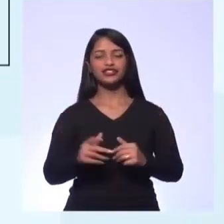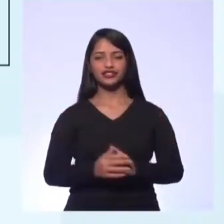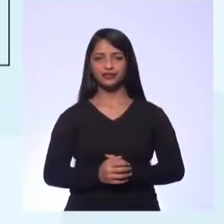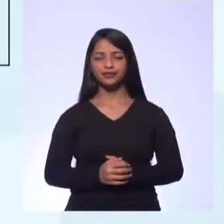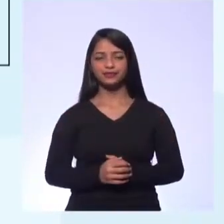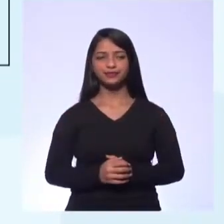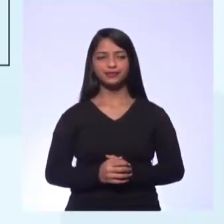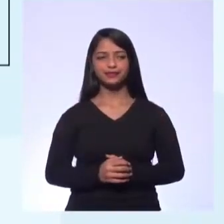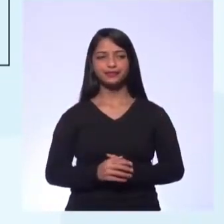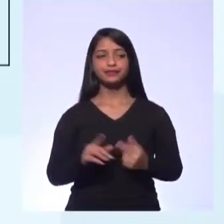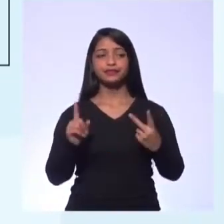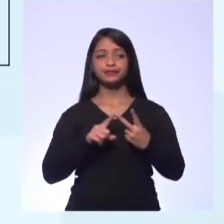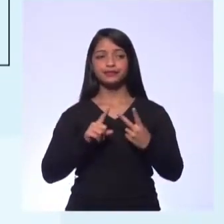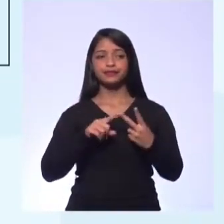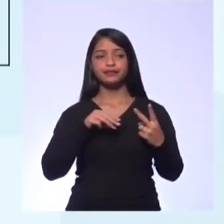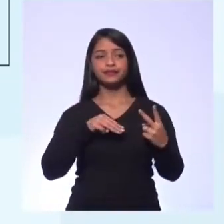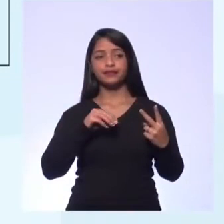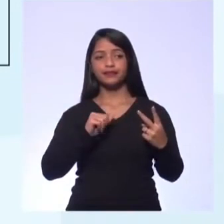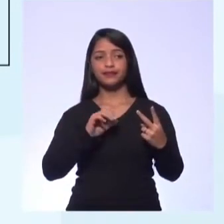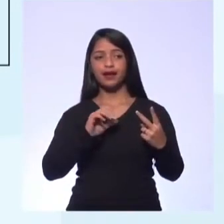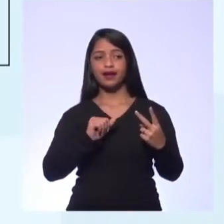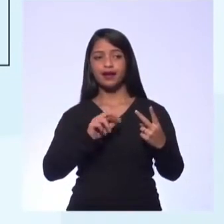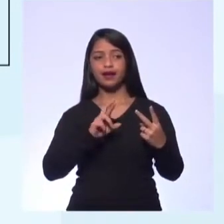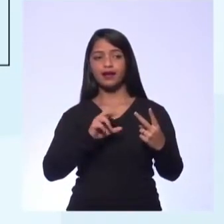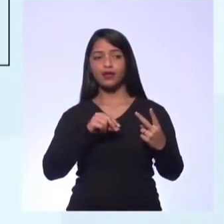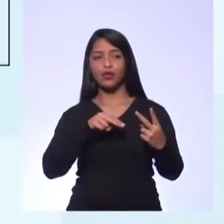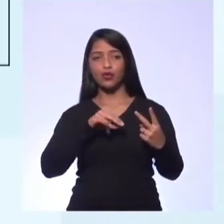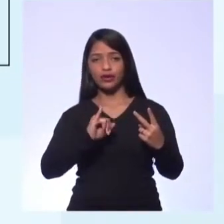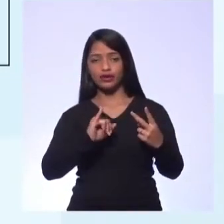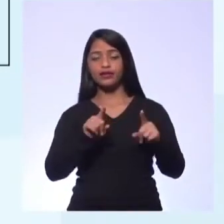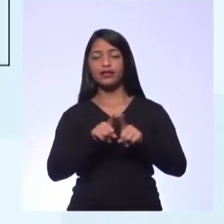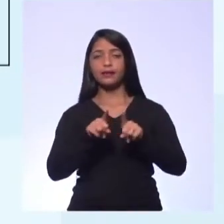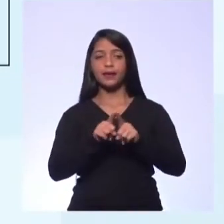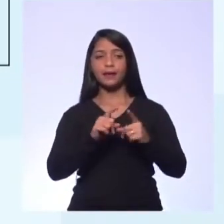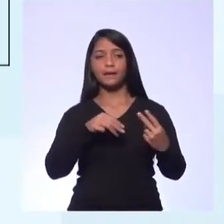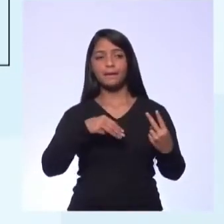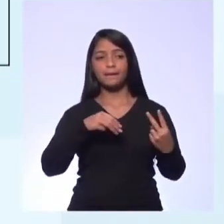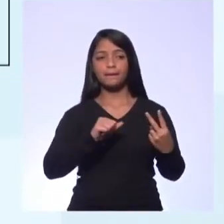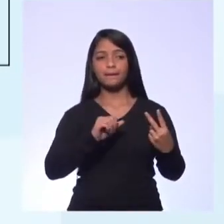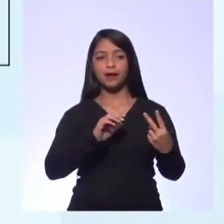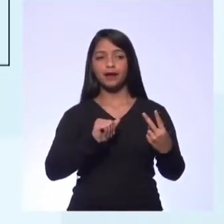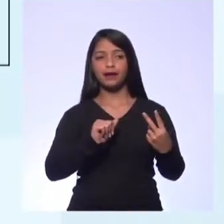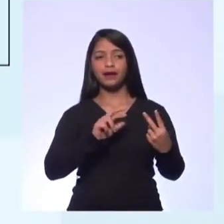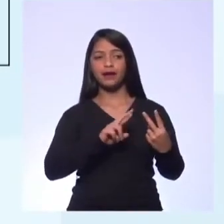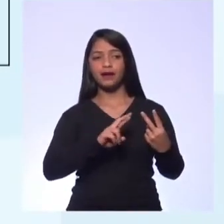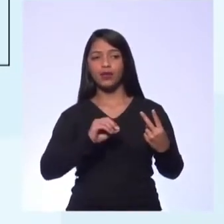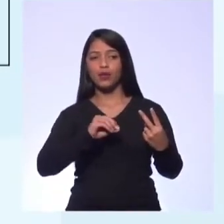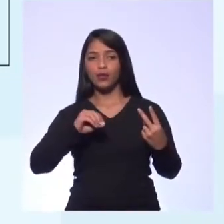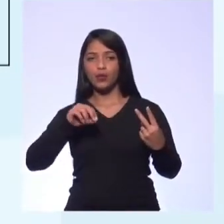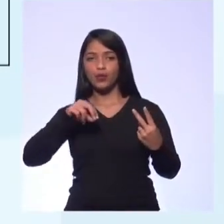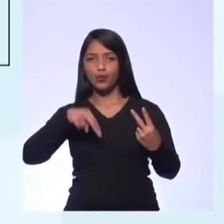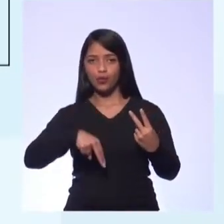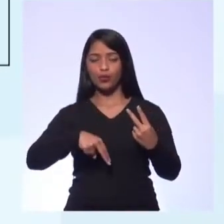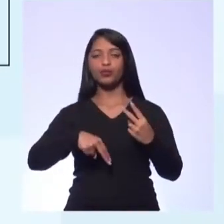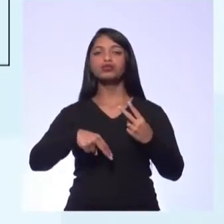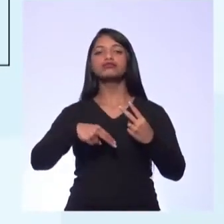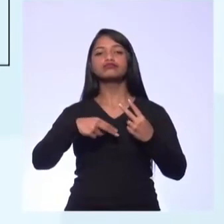Stroganoff. Né? Macaroni and macaron are Italian dishes. Macaroni e